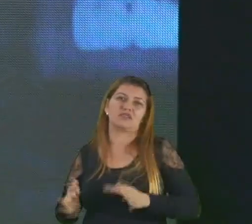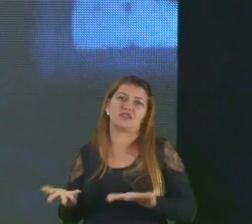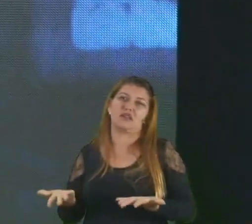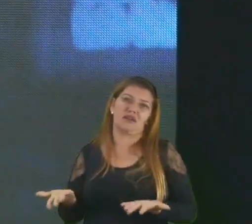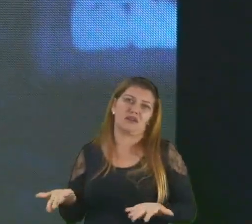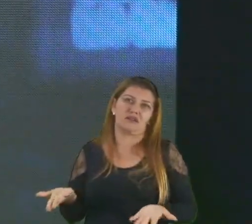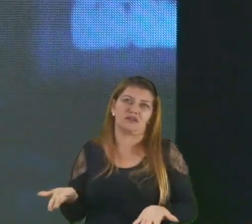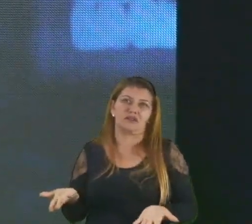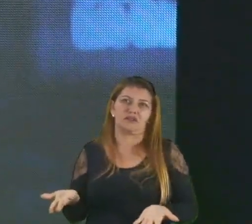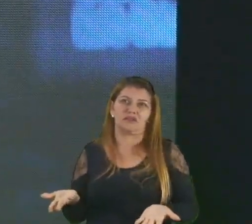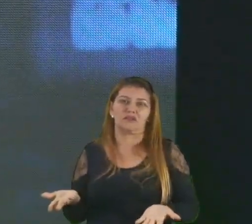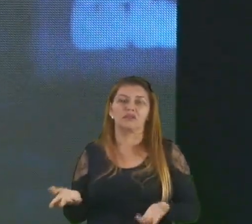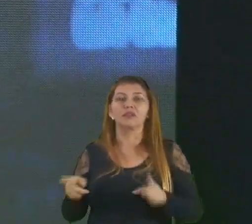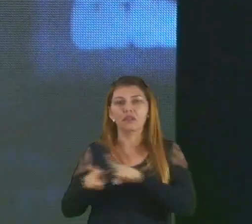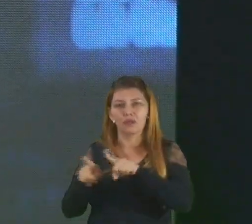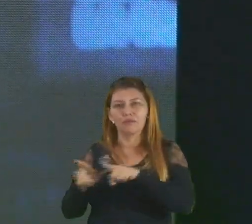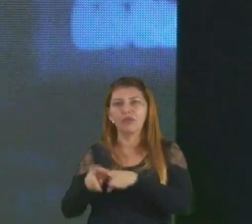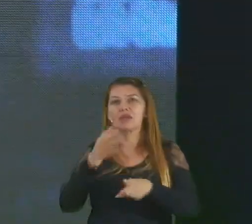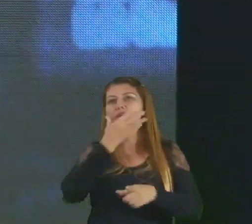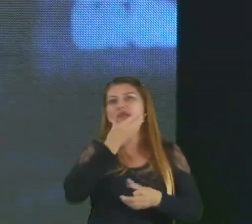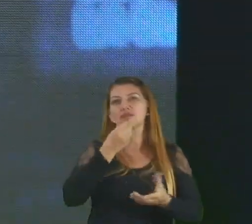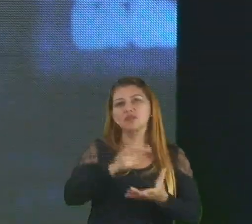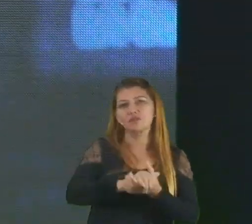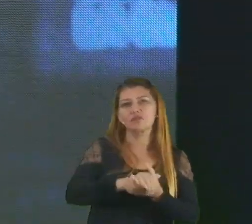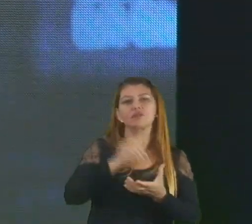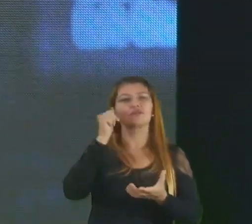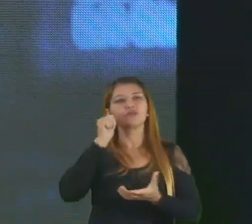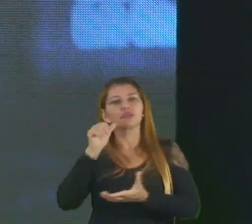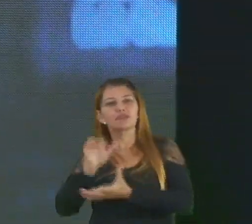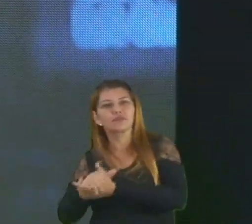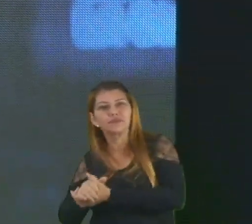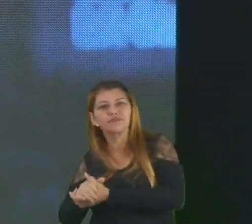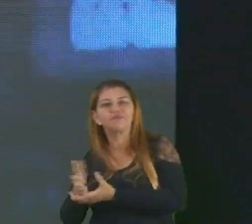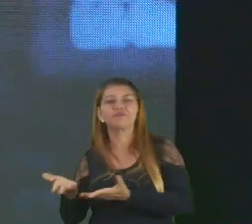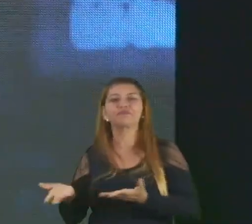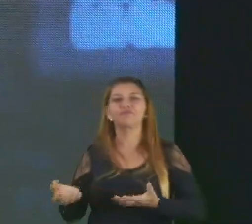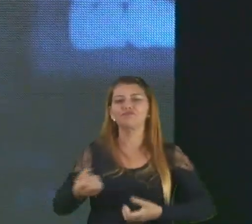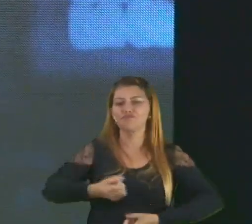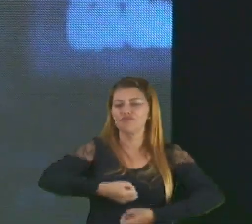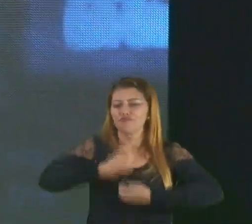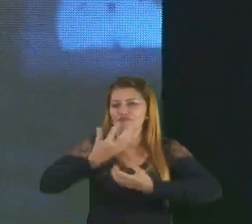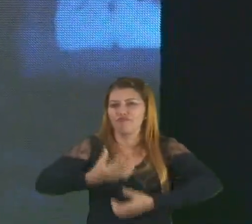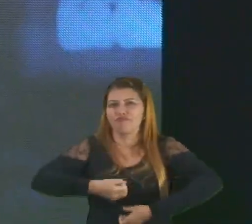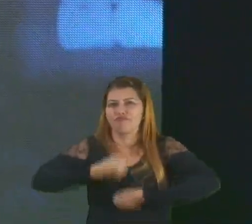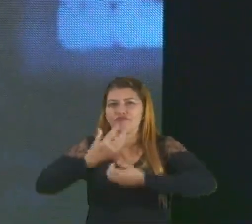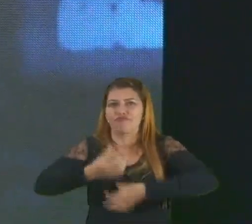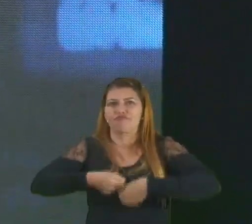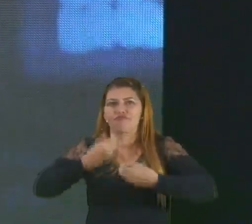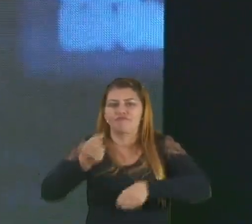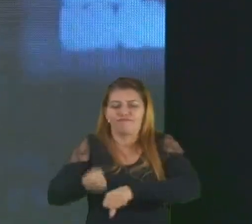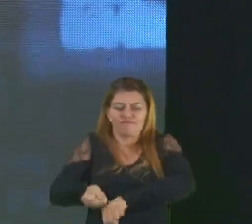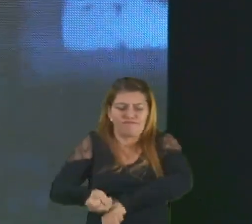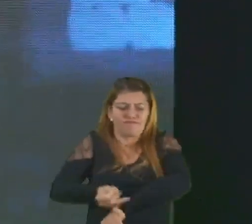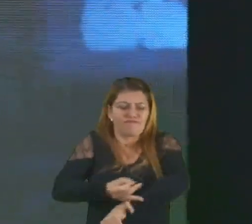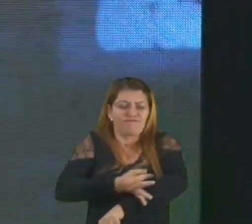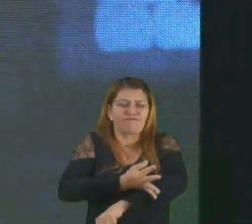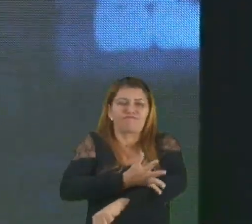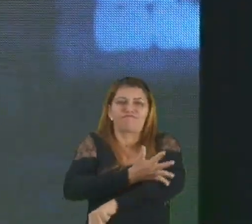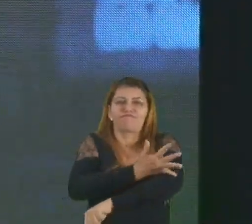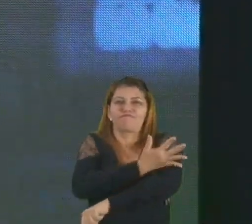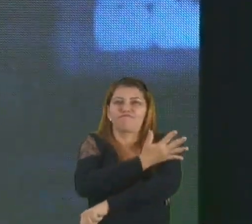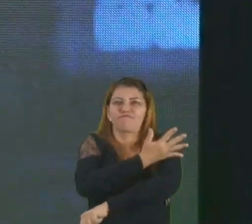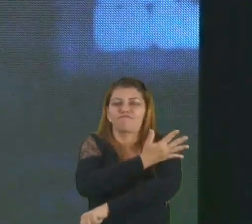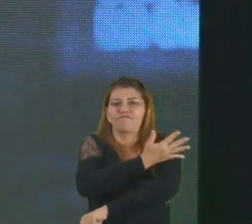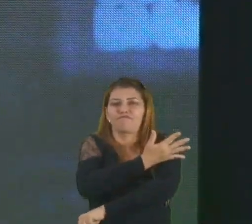que idolatram maridos e esposas, e que fazem declaração de amor assim, que até parece que é bonitinho, né?